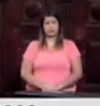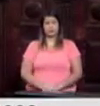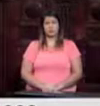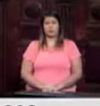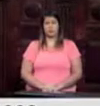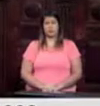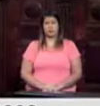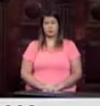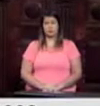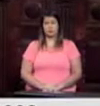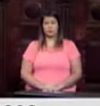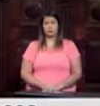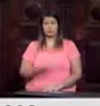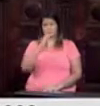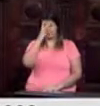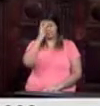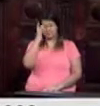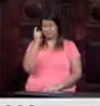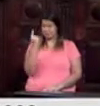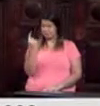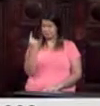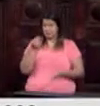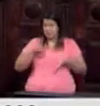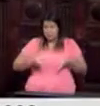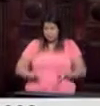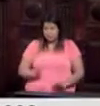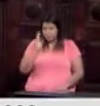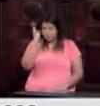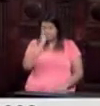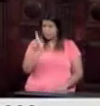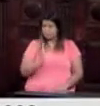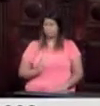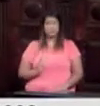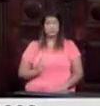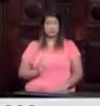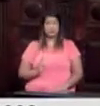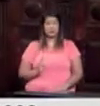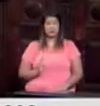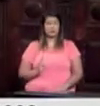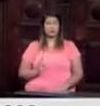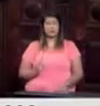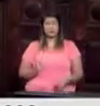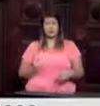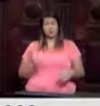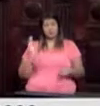que nenhum brasileiro, nenhuma brasileira, mesmo